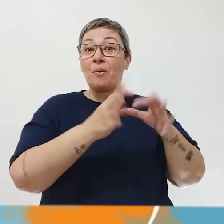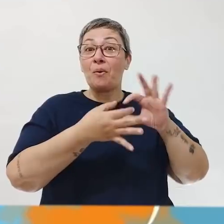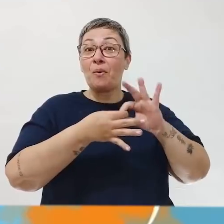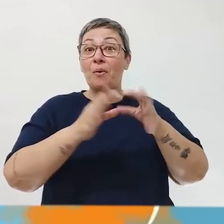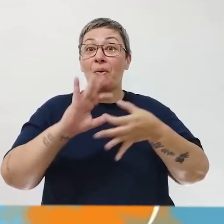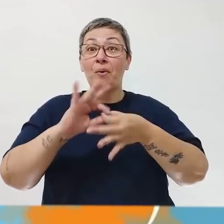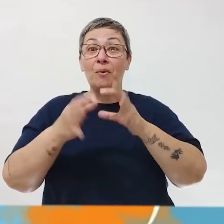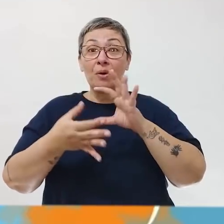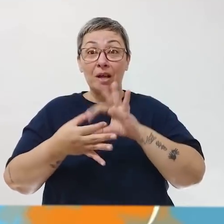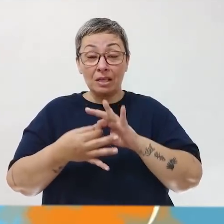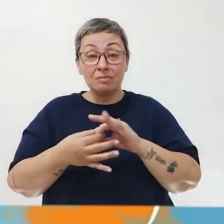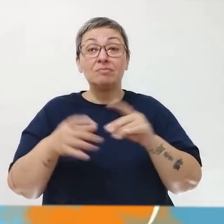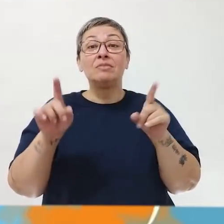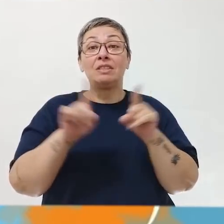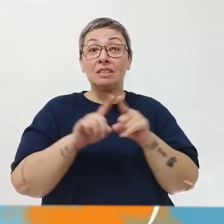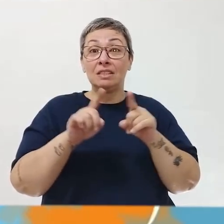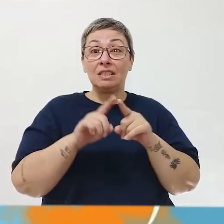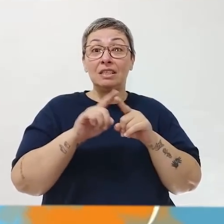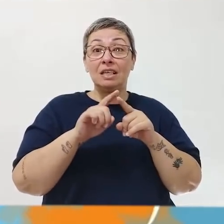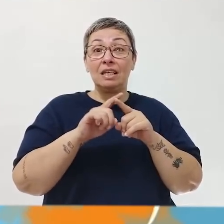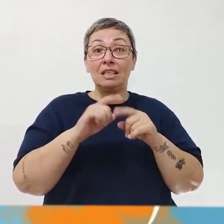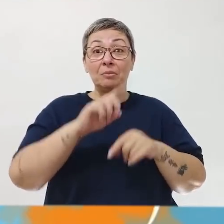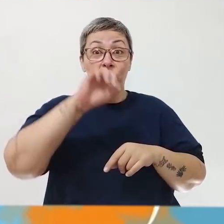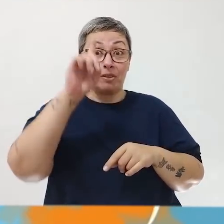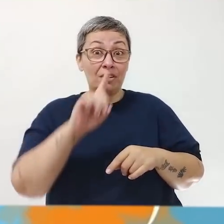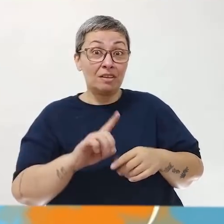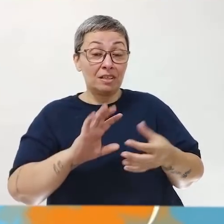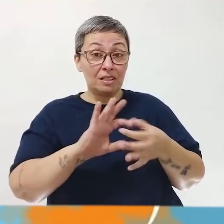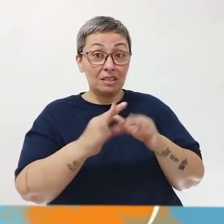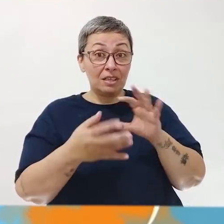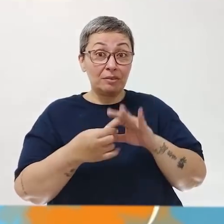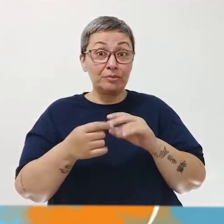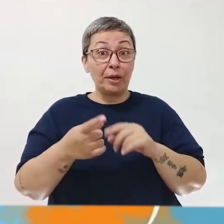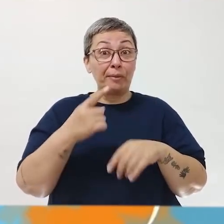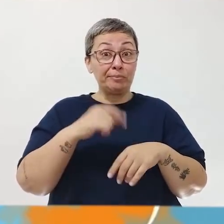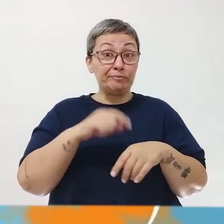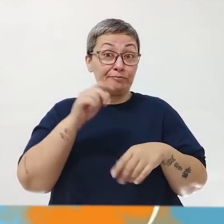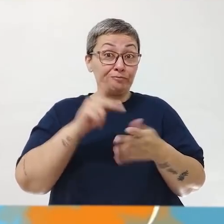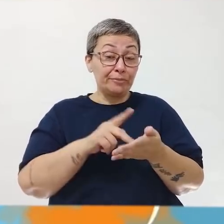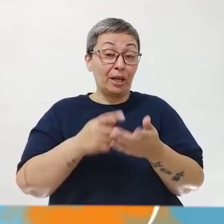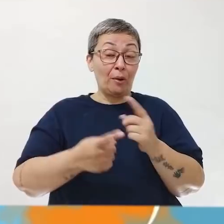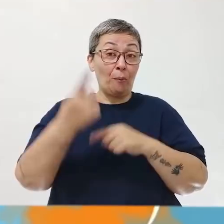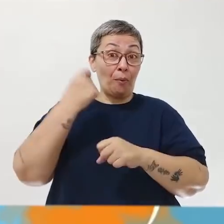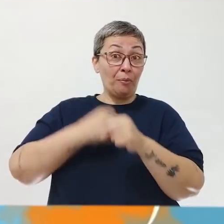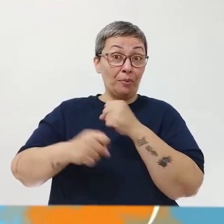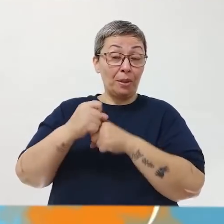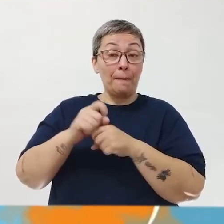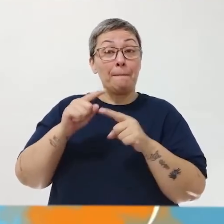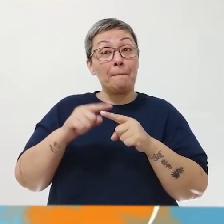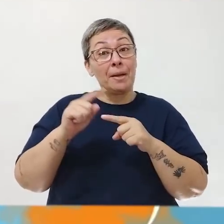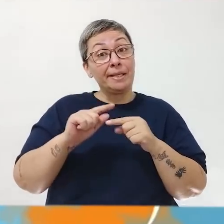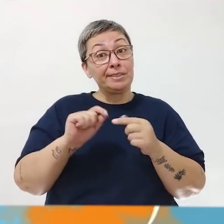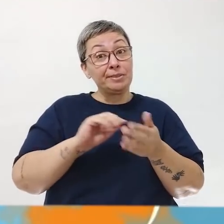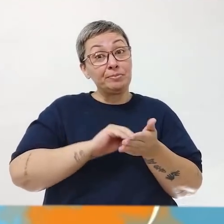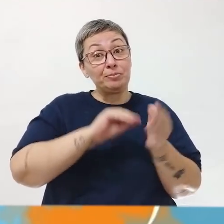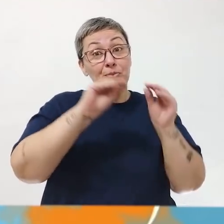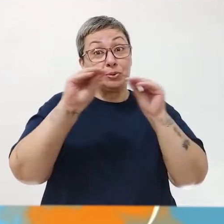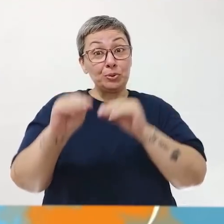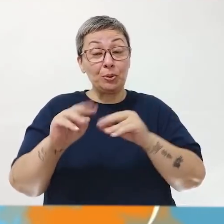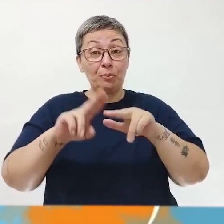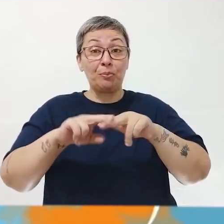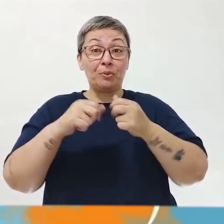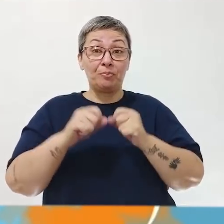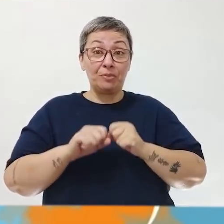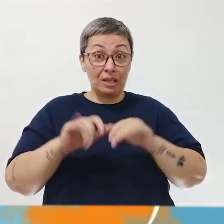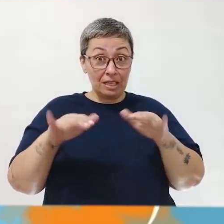Jogos Olímpicos e também os Jogos Paralímpicos, que na verdade era para ter acontecido ano passado, mas foi adiado por conta da